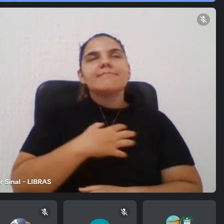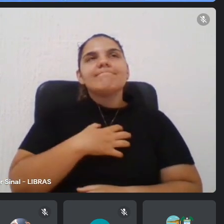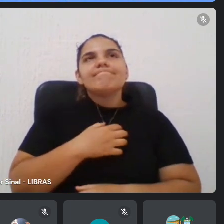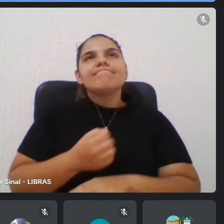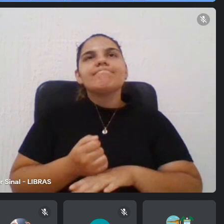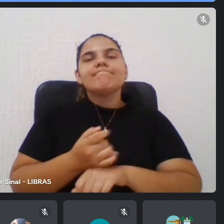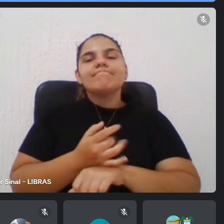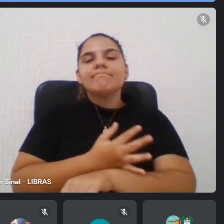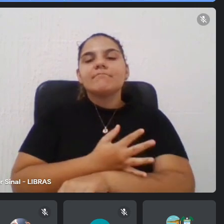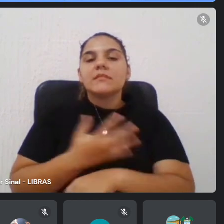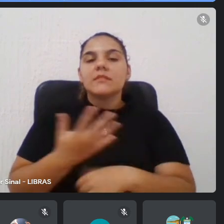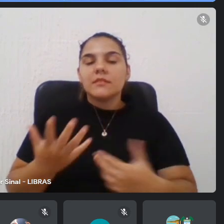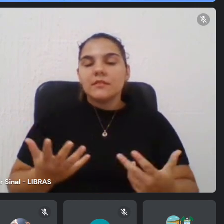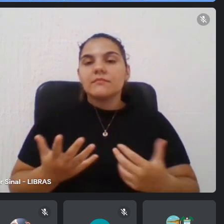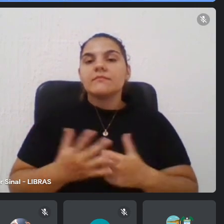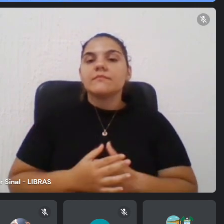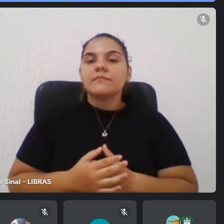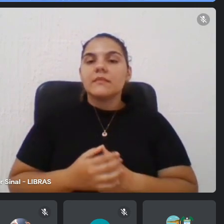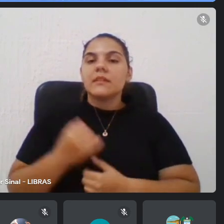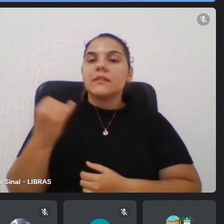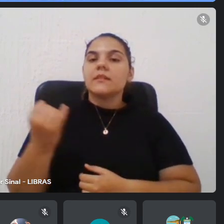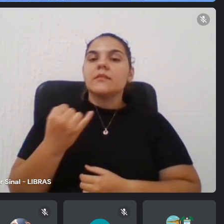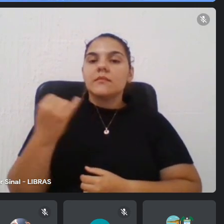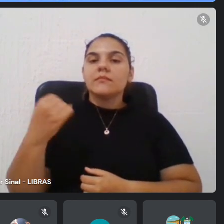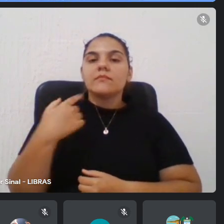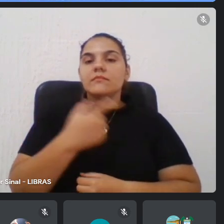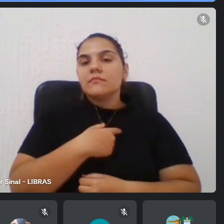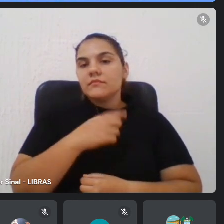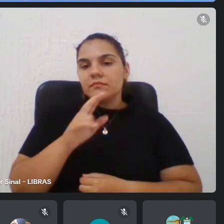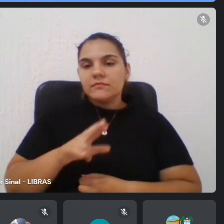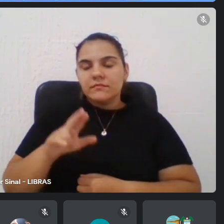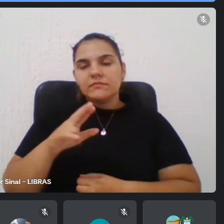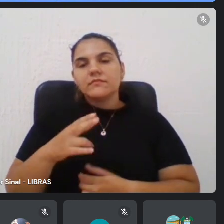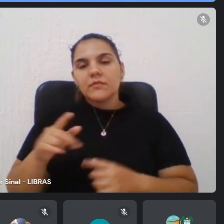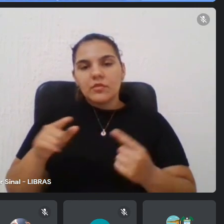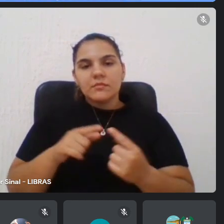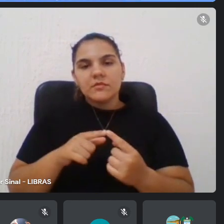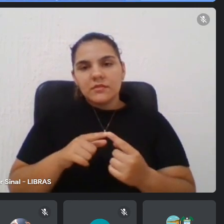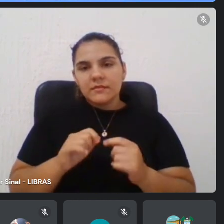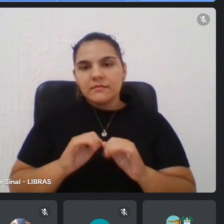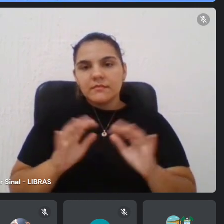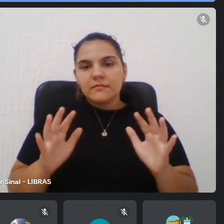possibilidade, então é importante que a gente use para tal, certo? E aí,